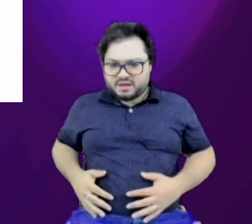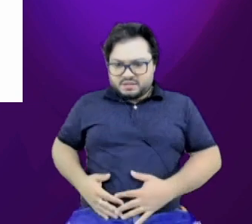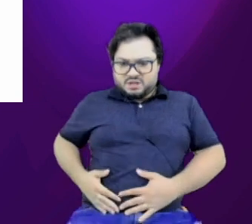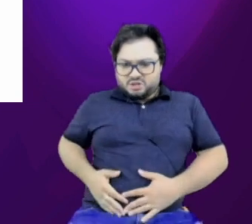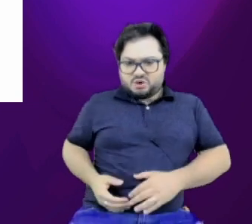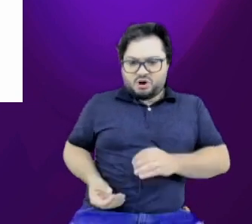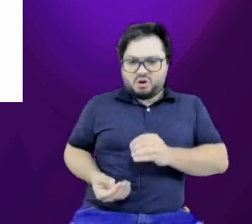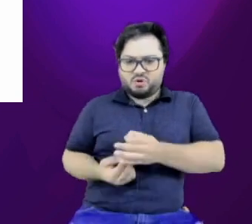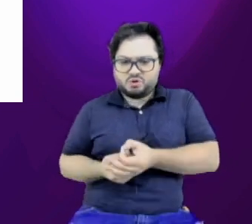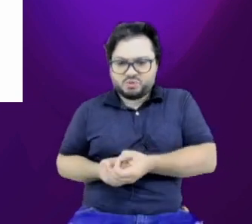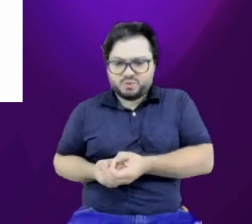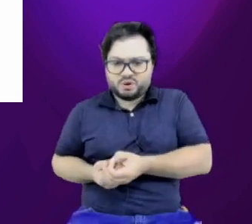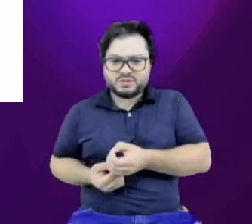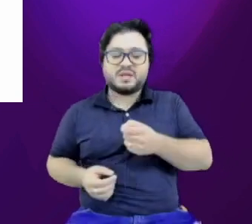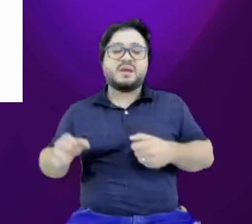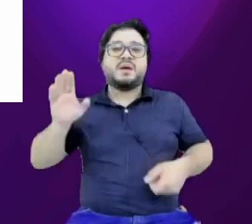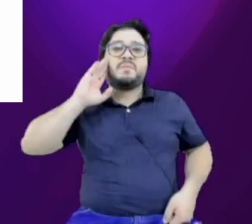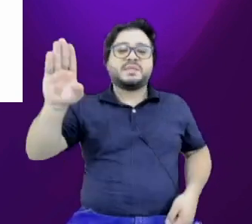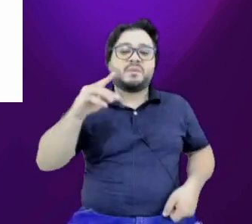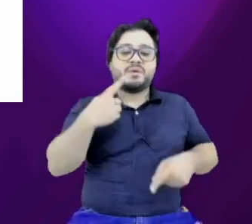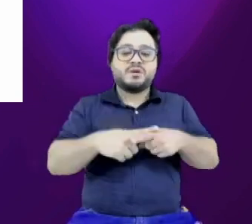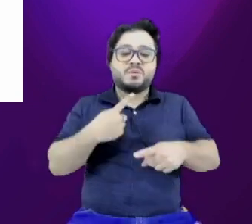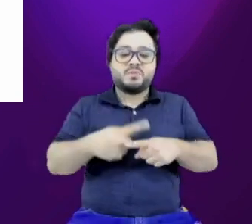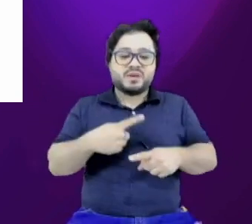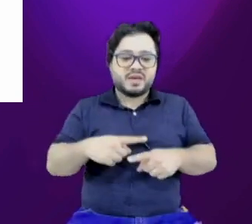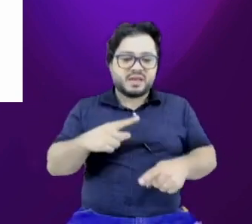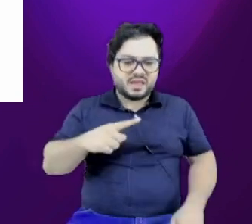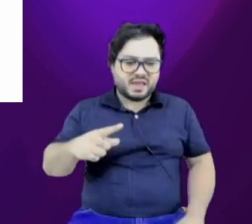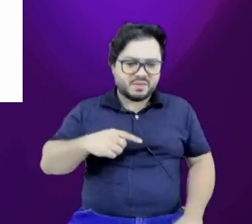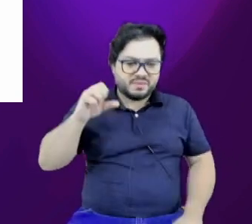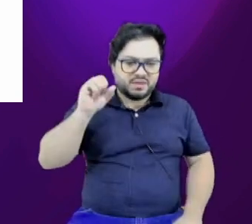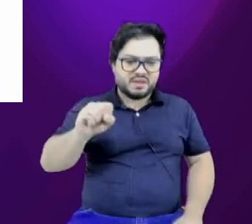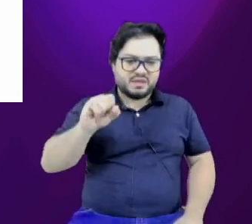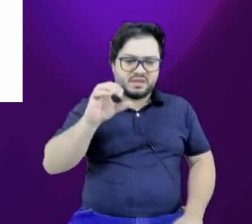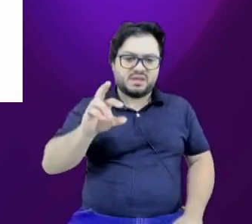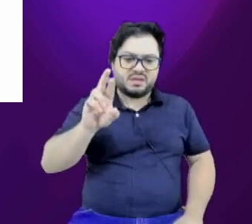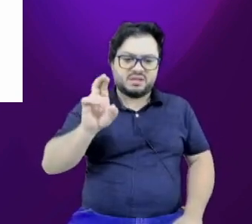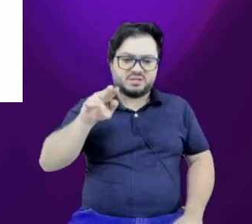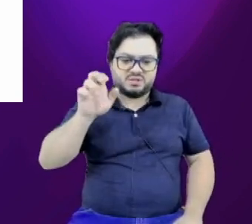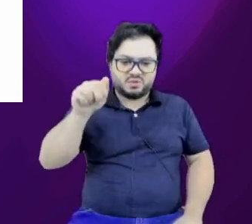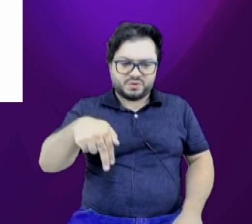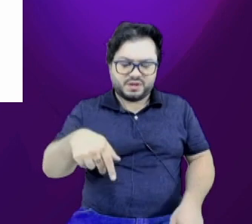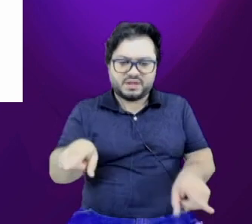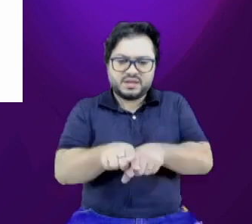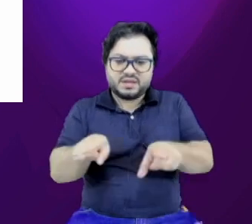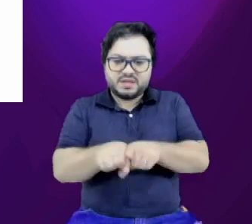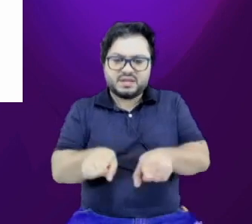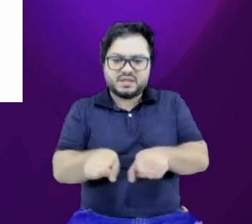próstata? Principalmente pelo screening e também pela